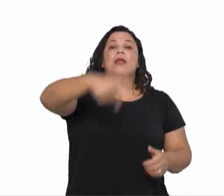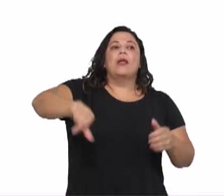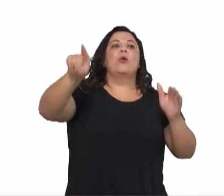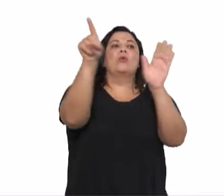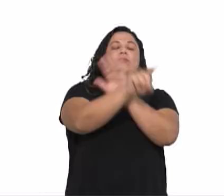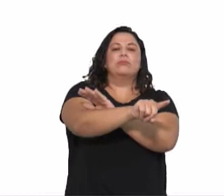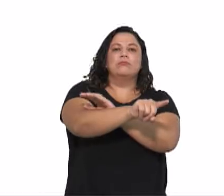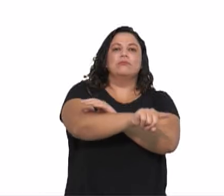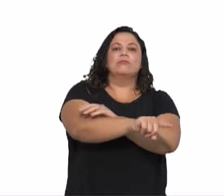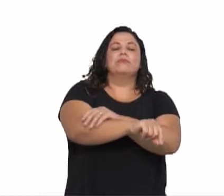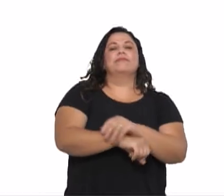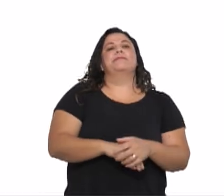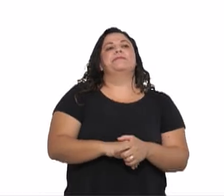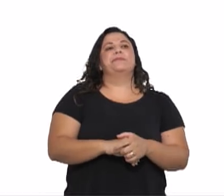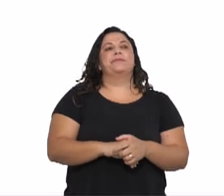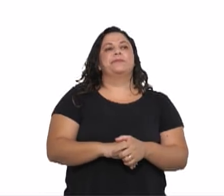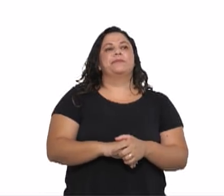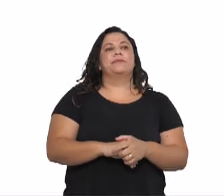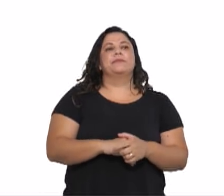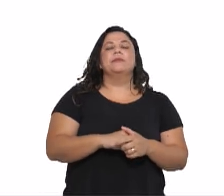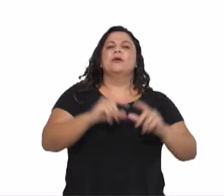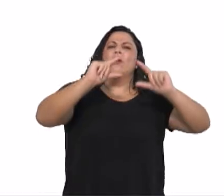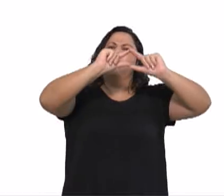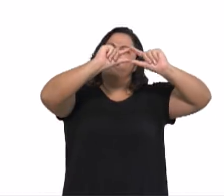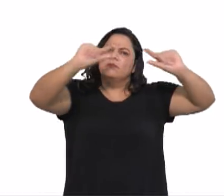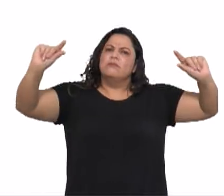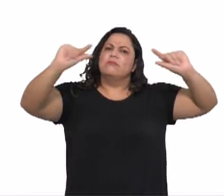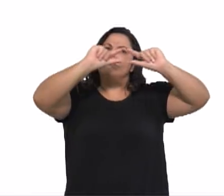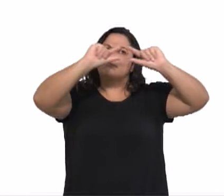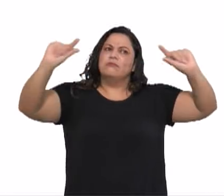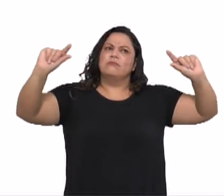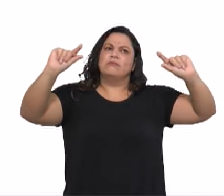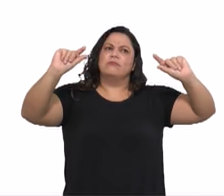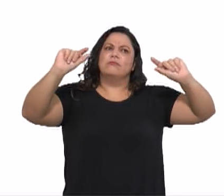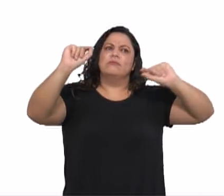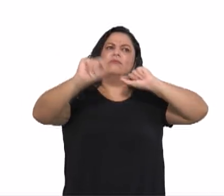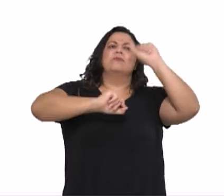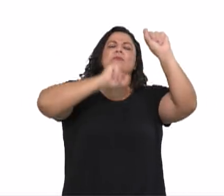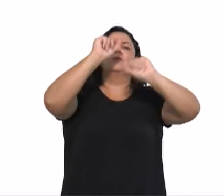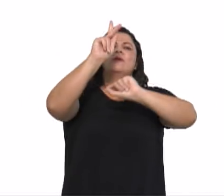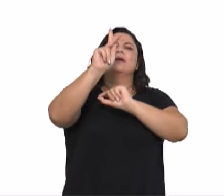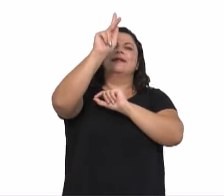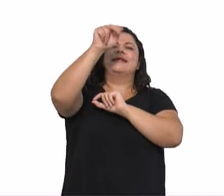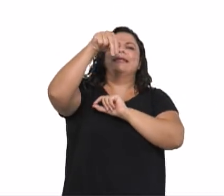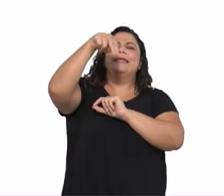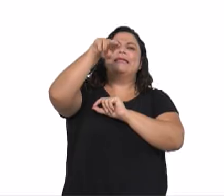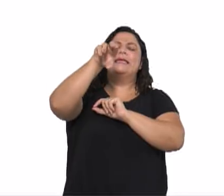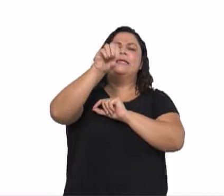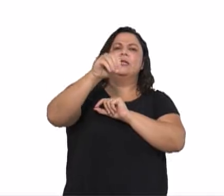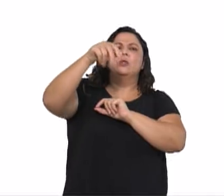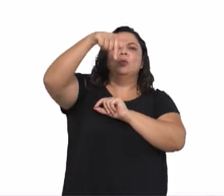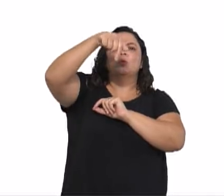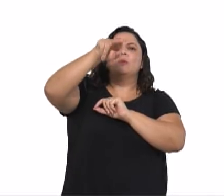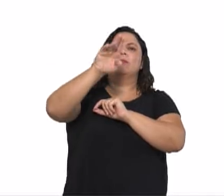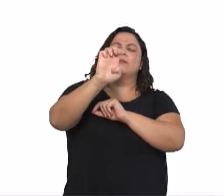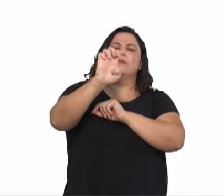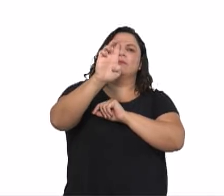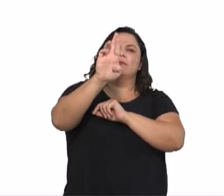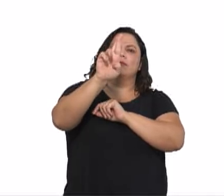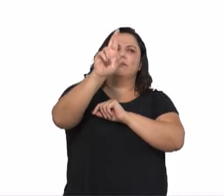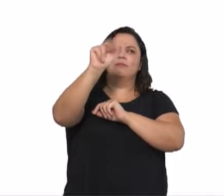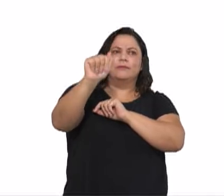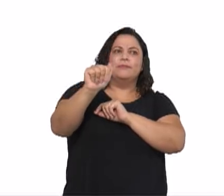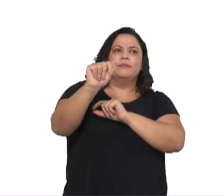oração, Queno quebra para o setor direito do campo. Infere-se que a palavra em